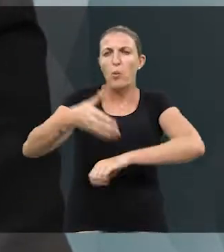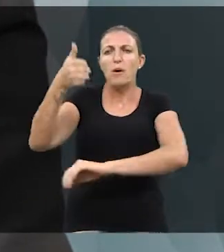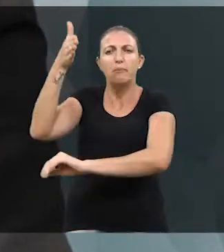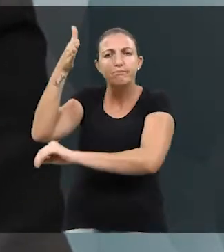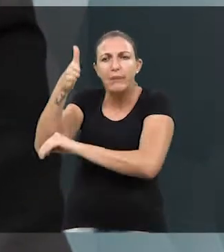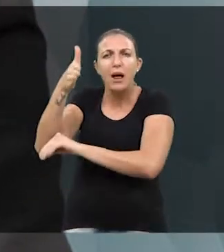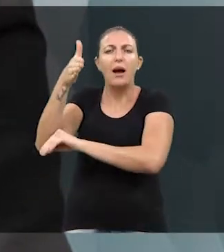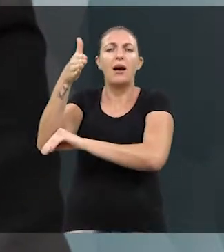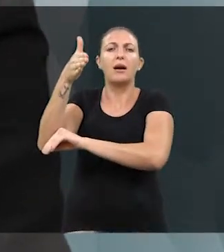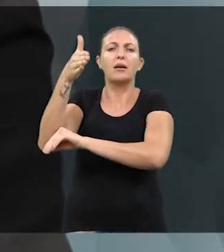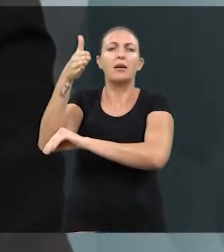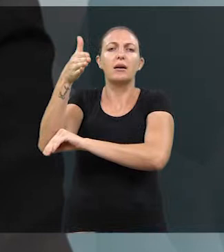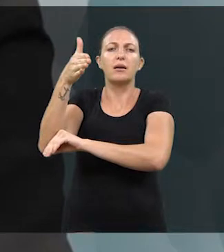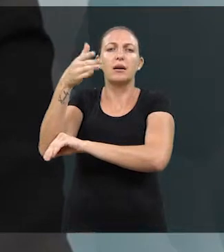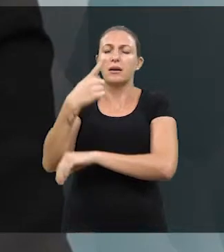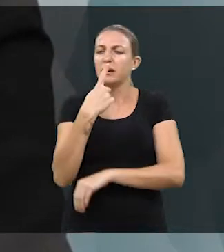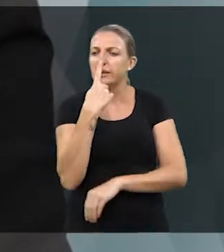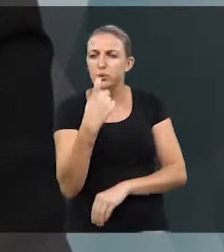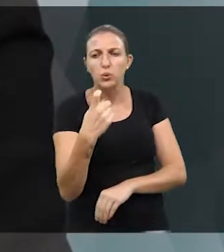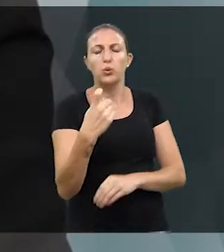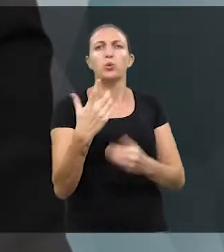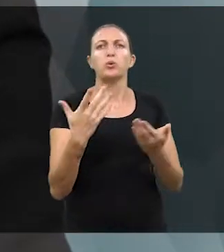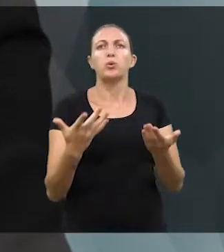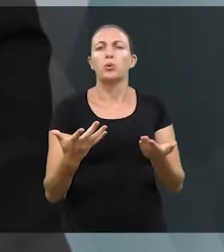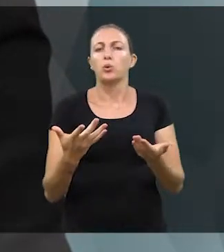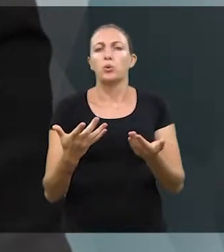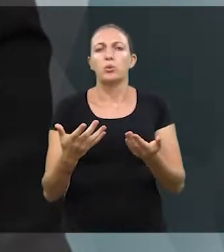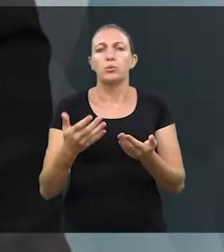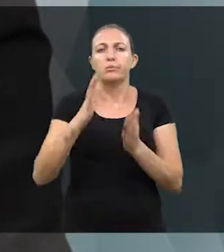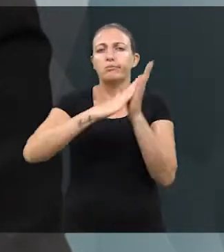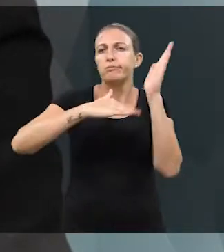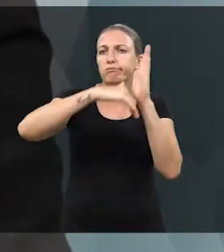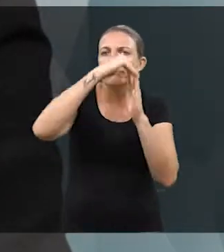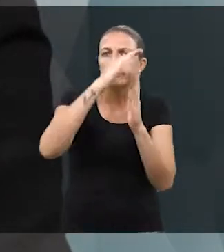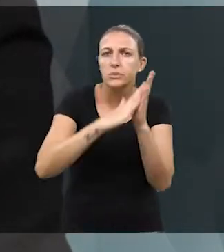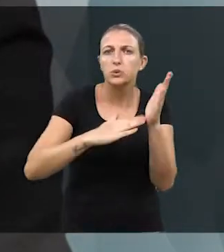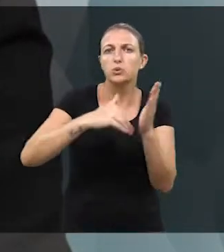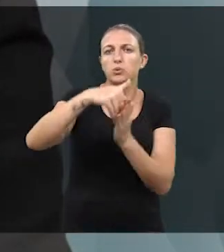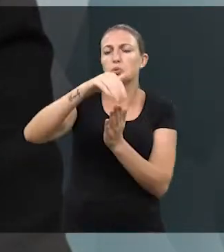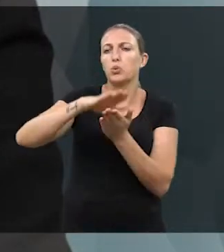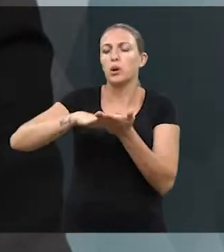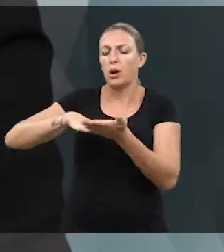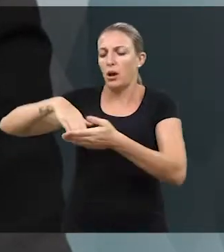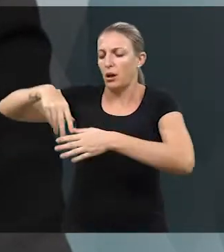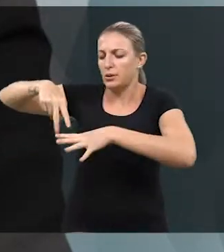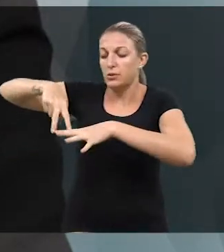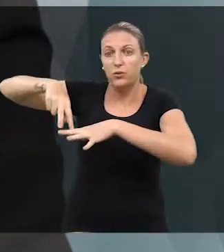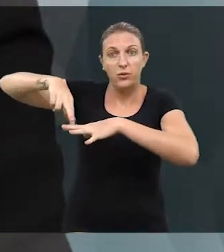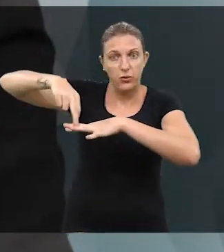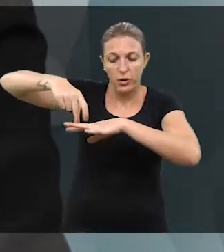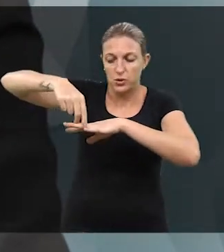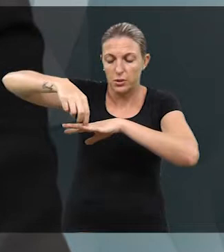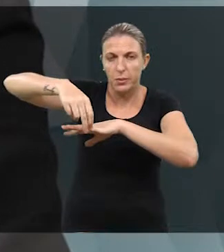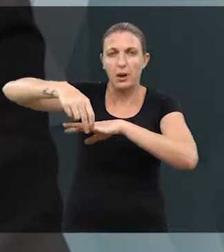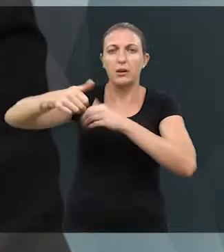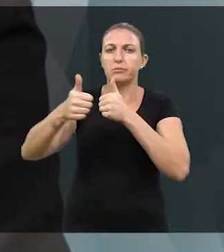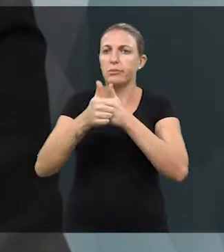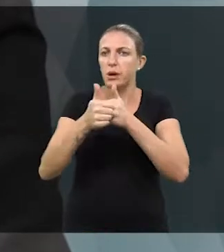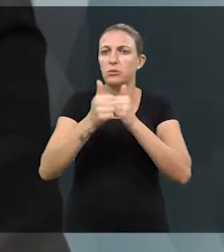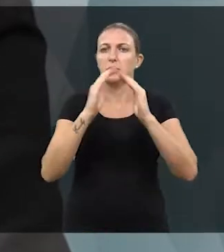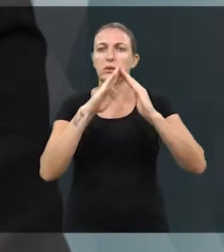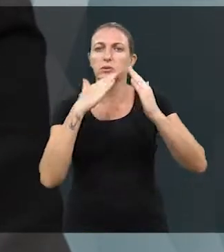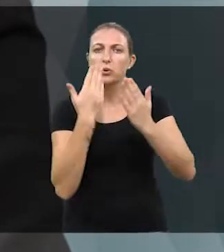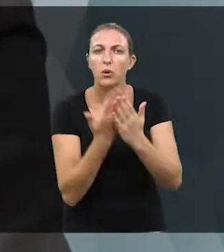né e boca de lobo é a pintura é das faz segurança enfim na próximas às escolas